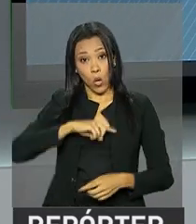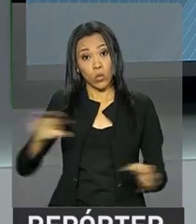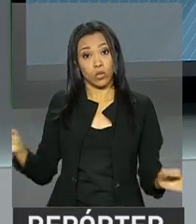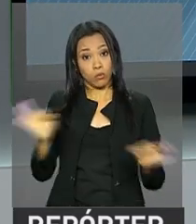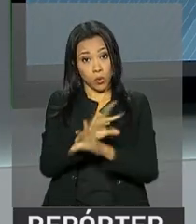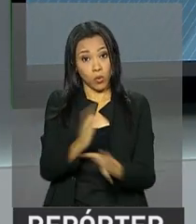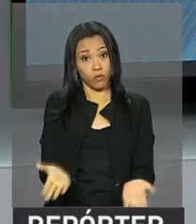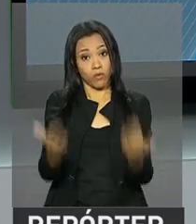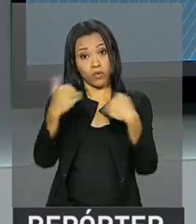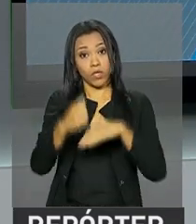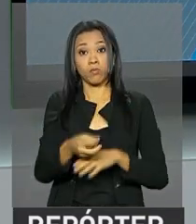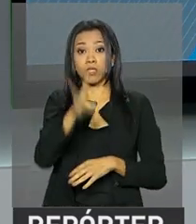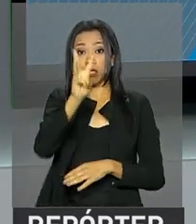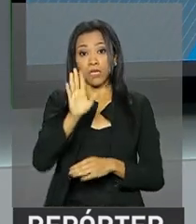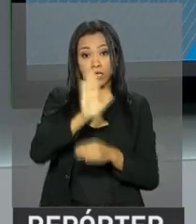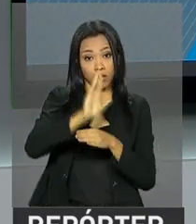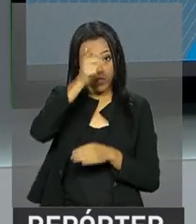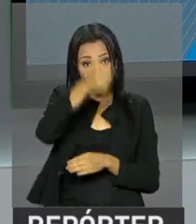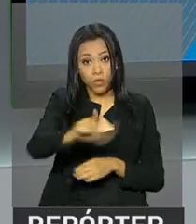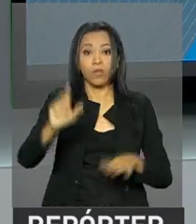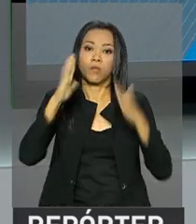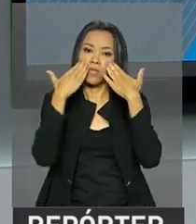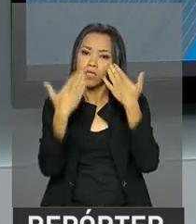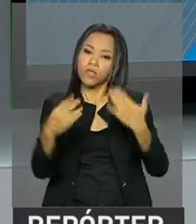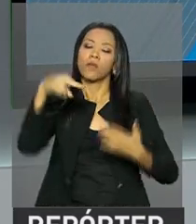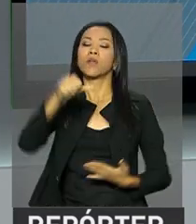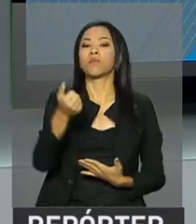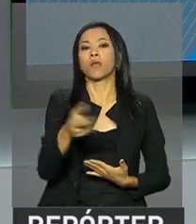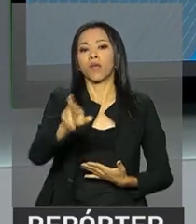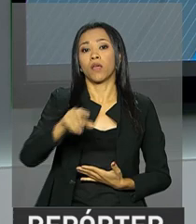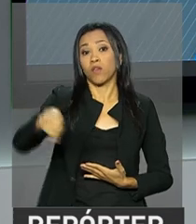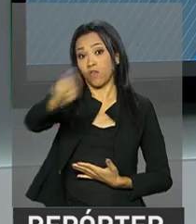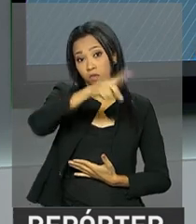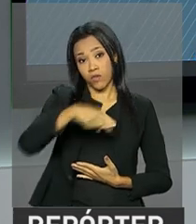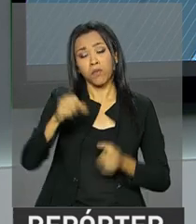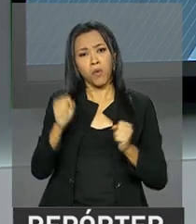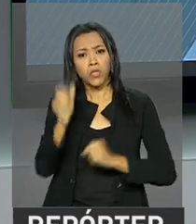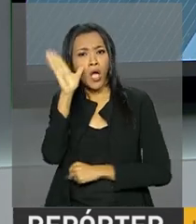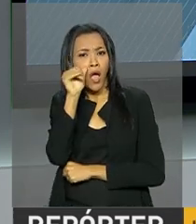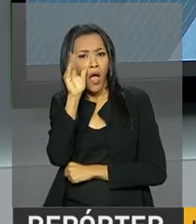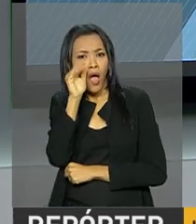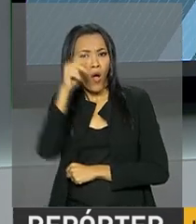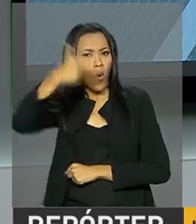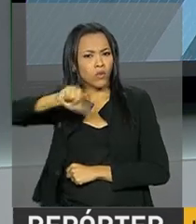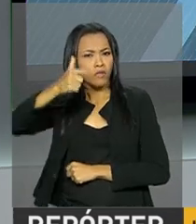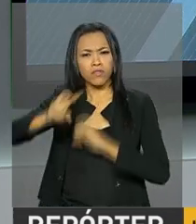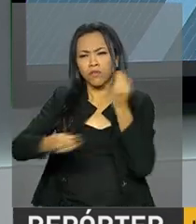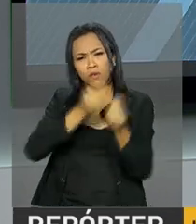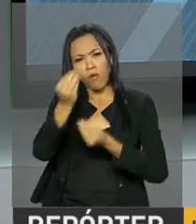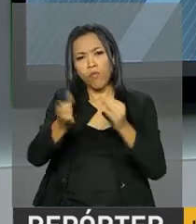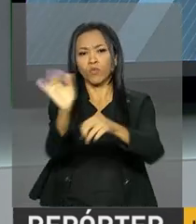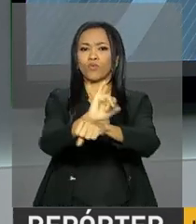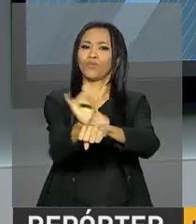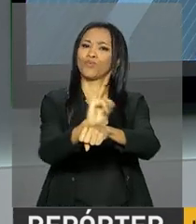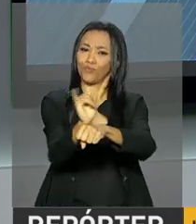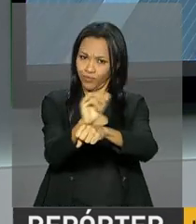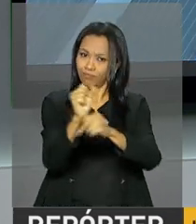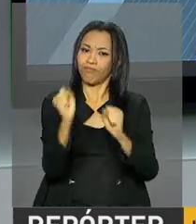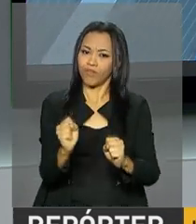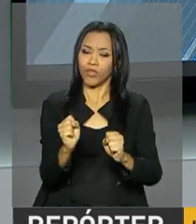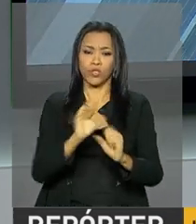voltamos às 3 da tarde na nossa próxima edição do Repórter NBR. Você pode rever as nossas reportagens no